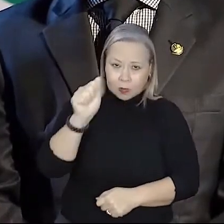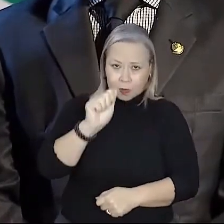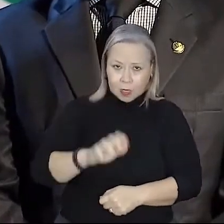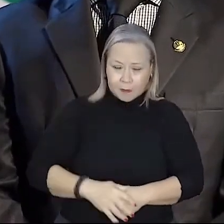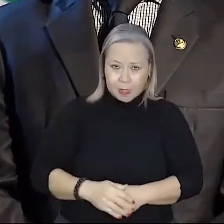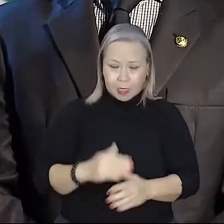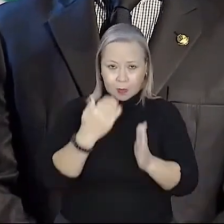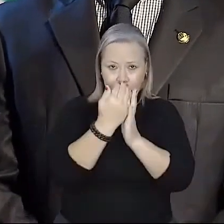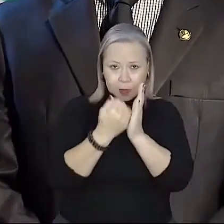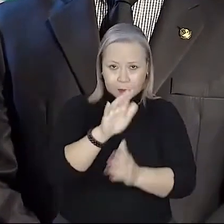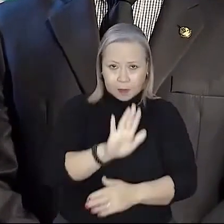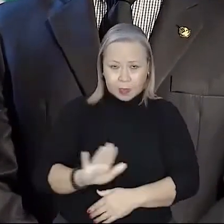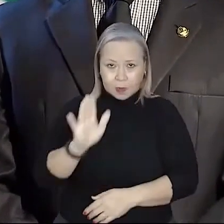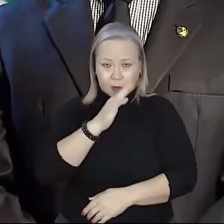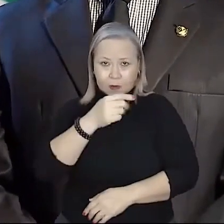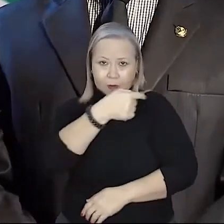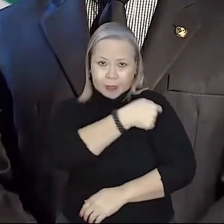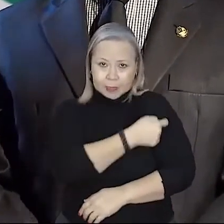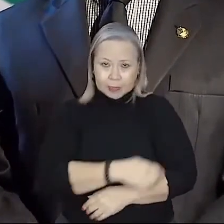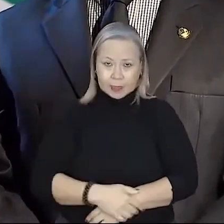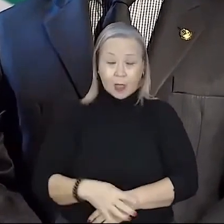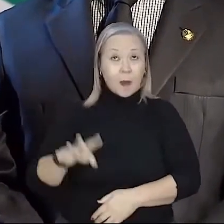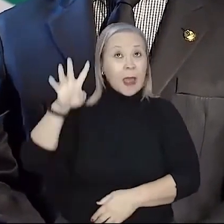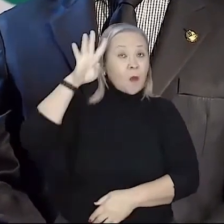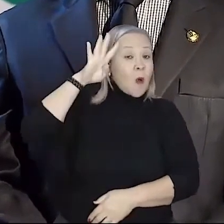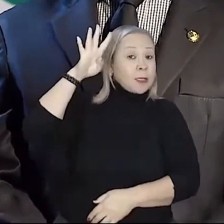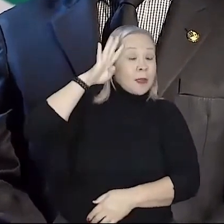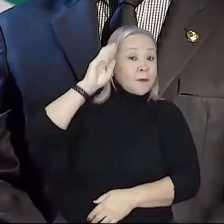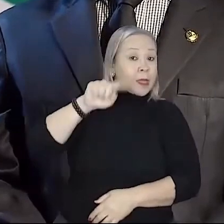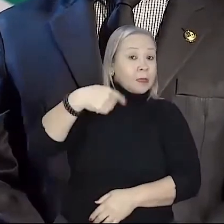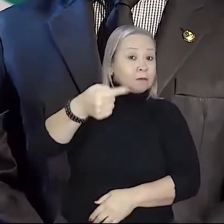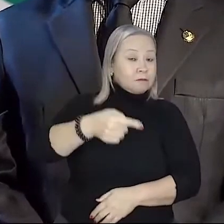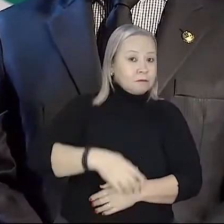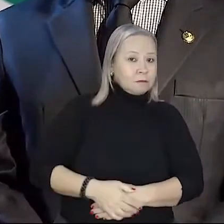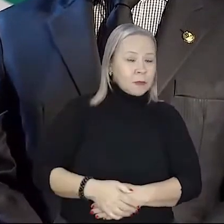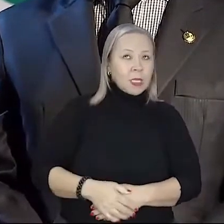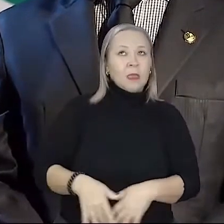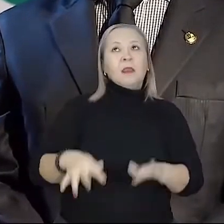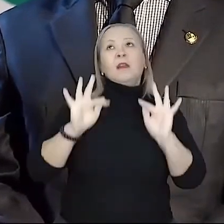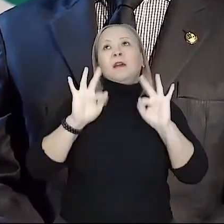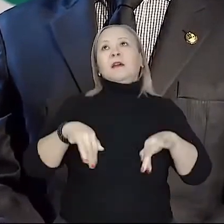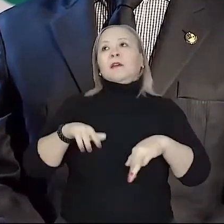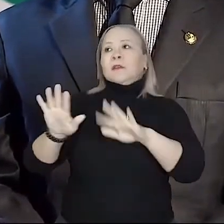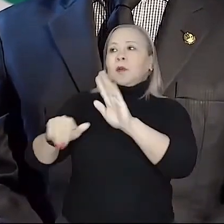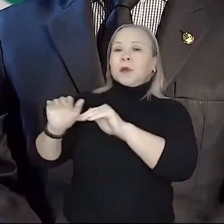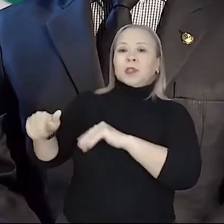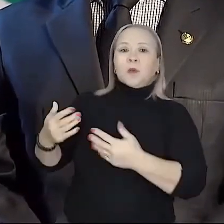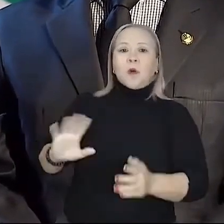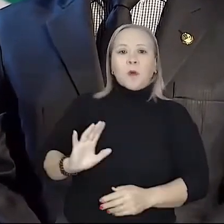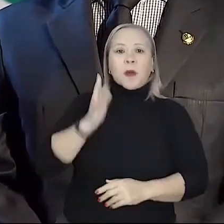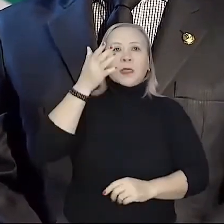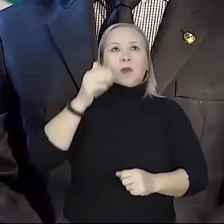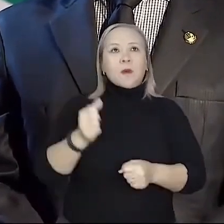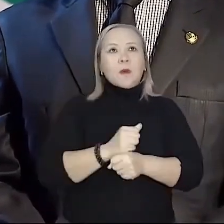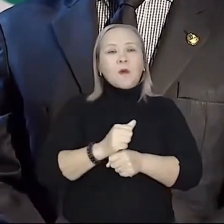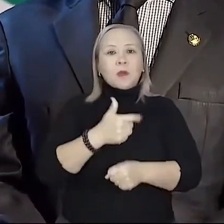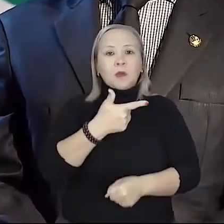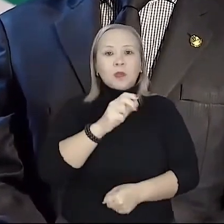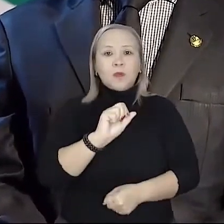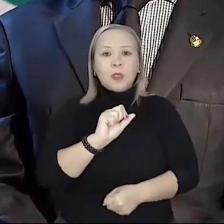do Programa Nacional de Imunização, para quarta-feira. Finalmente convocou para tomar a decisão para 2023.